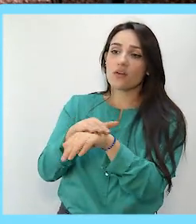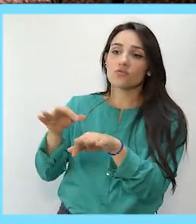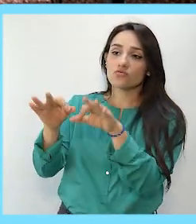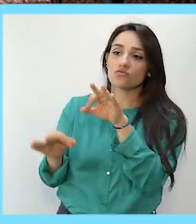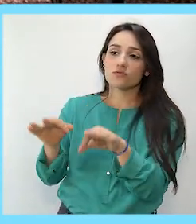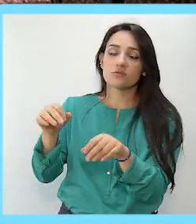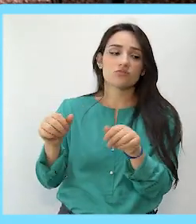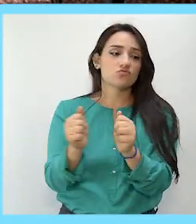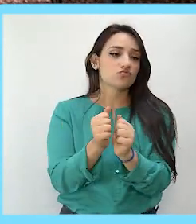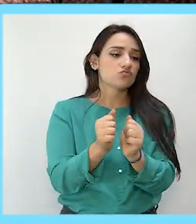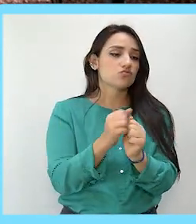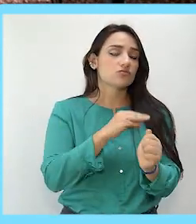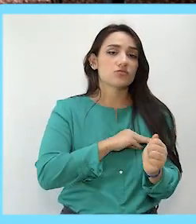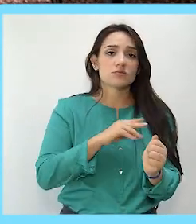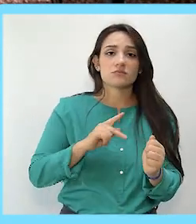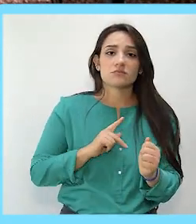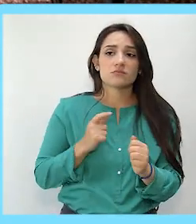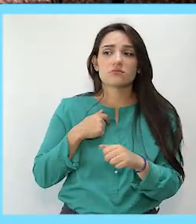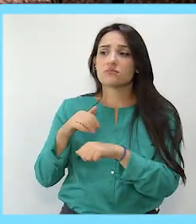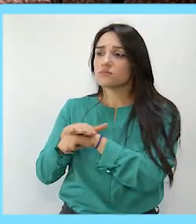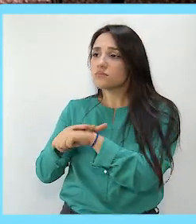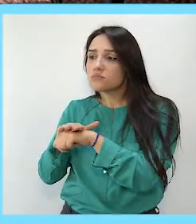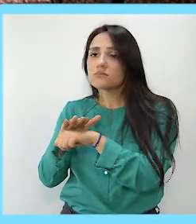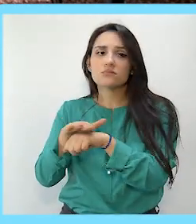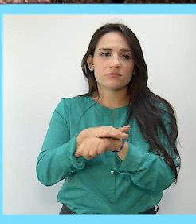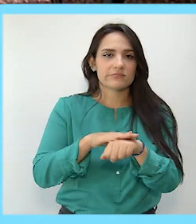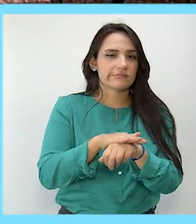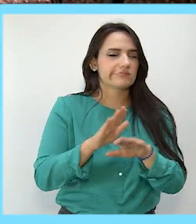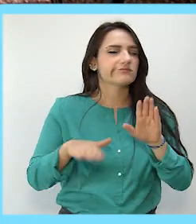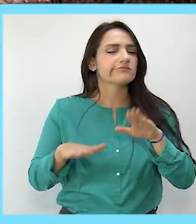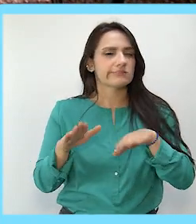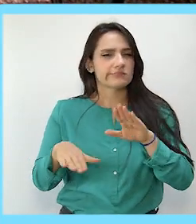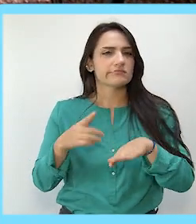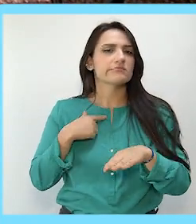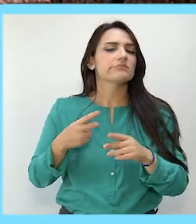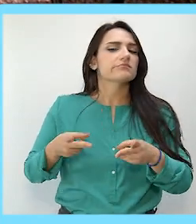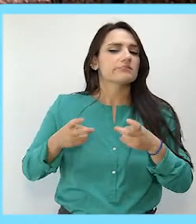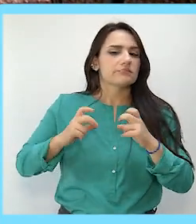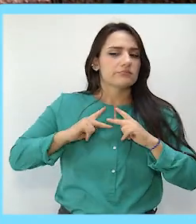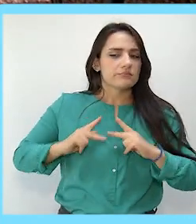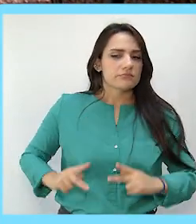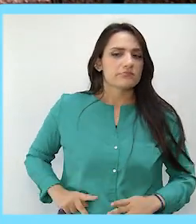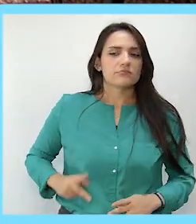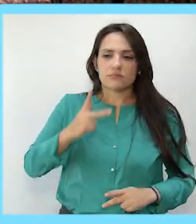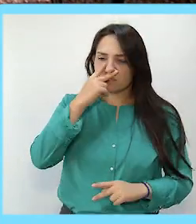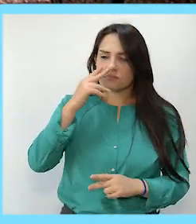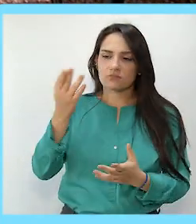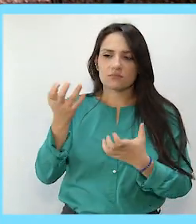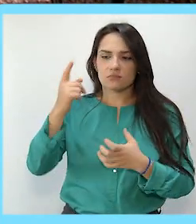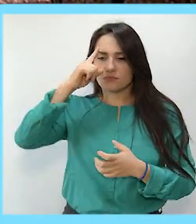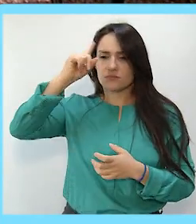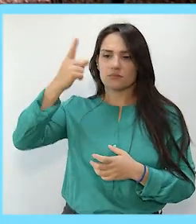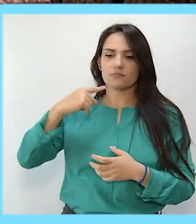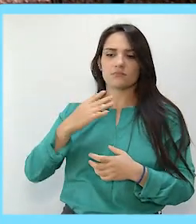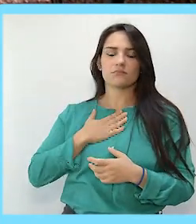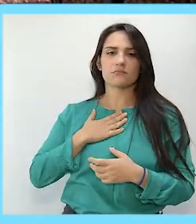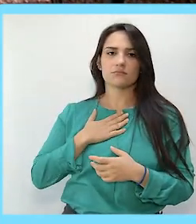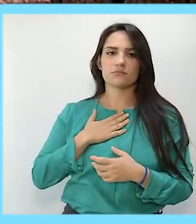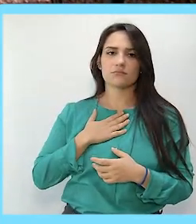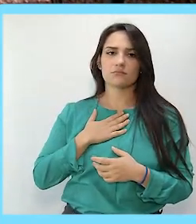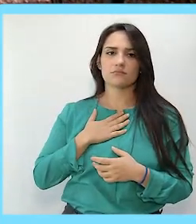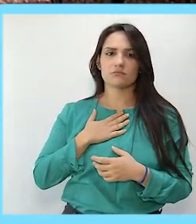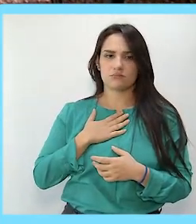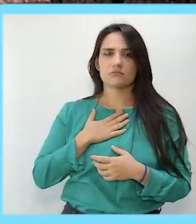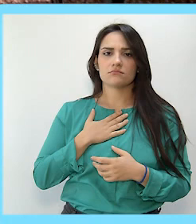Público. E em determinados momentos há uma postura assim, um pouco mais impositiva que